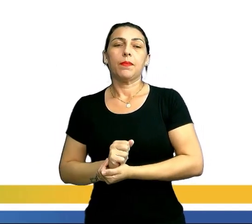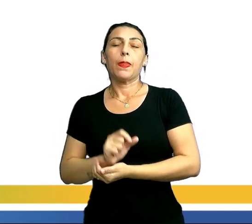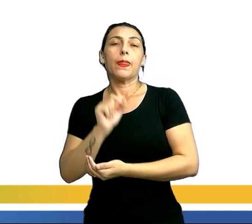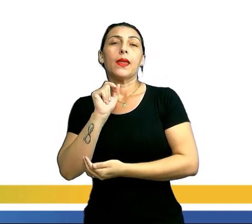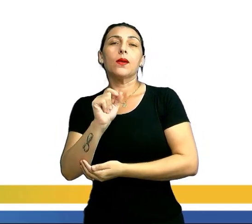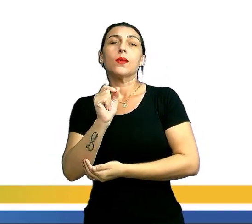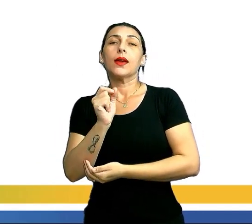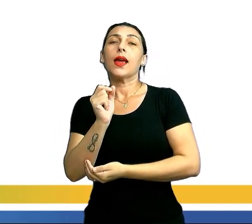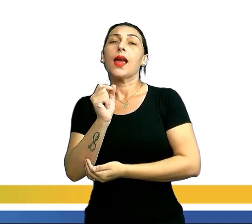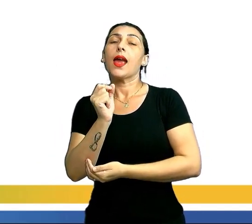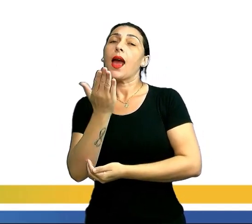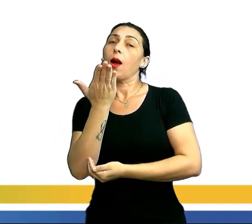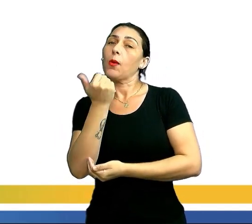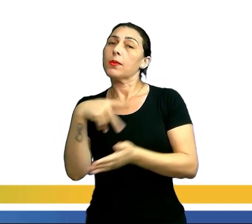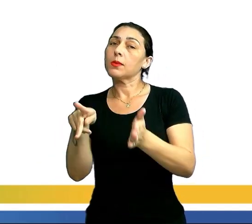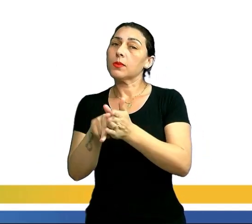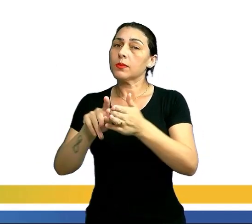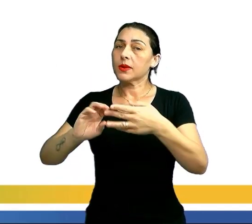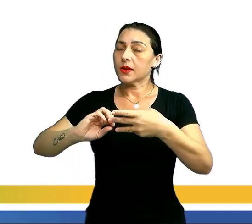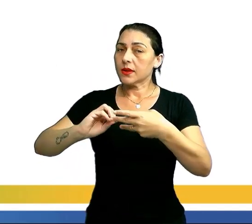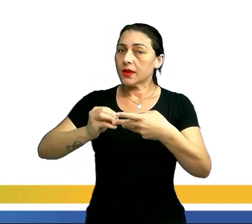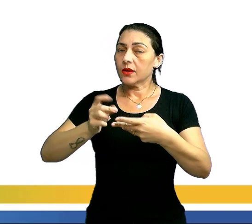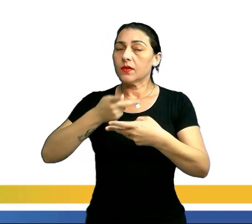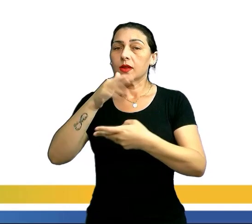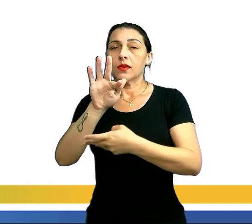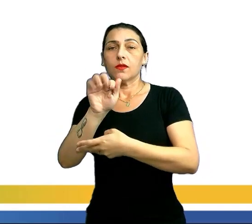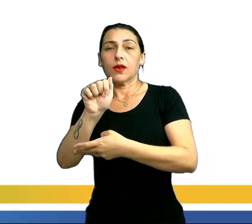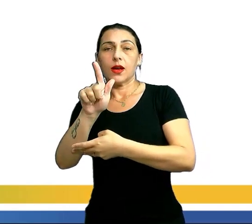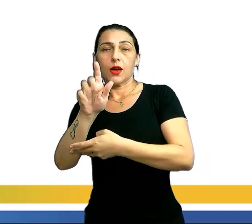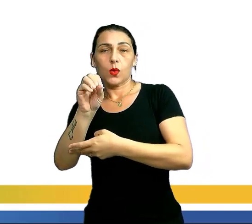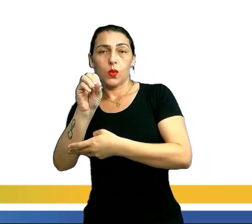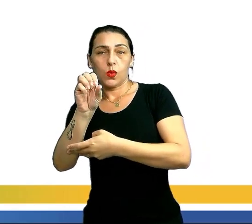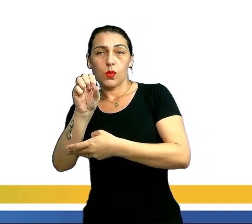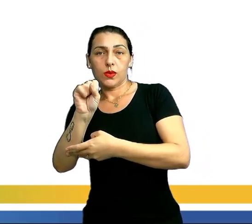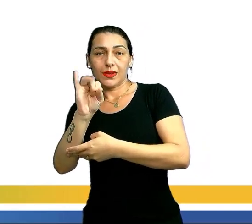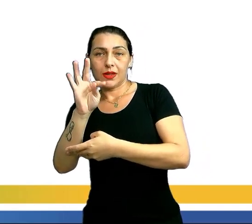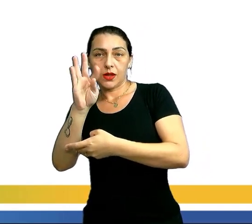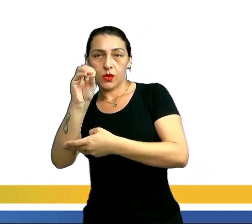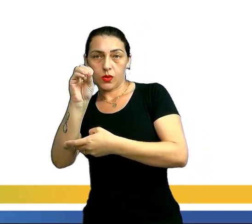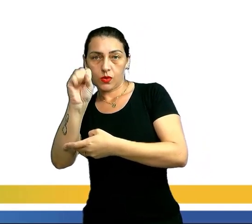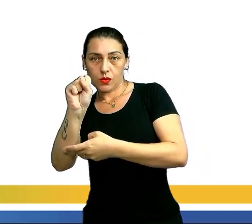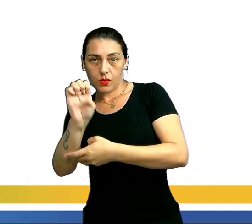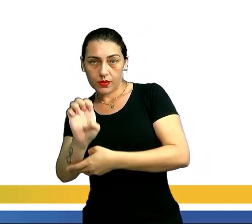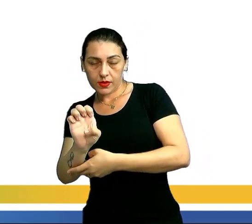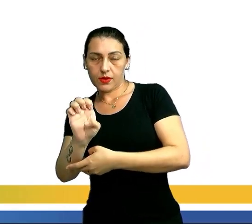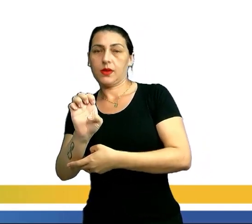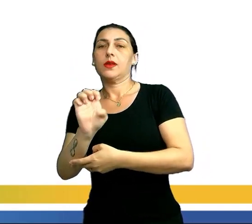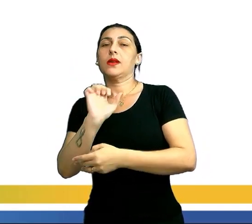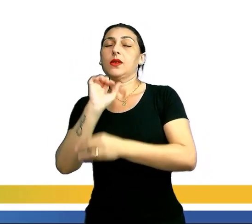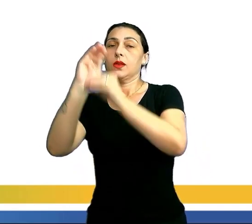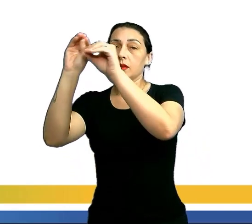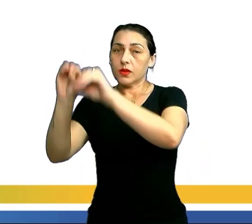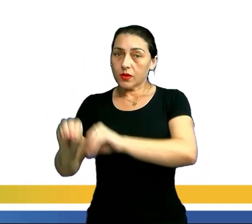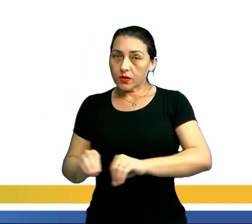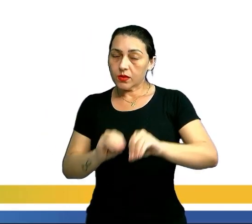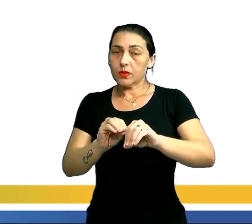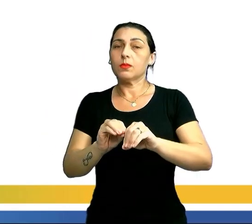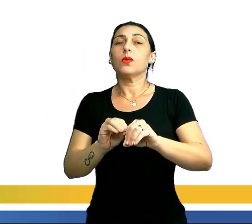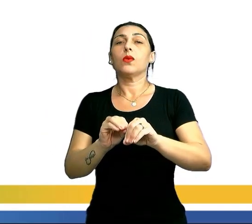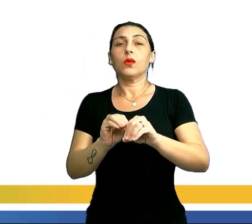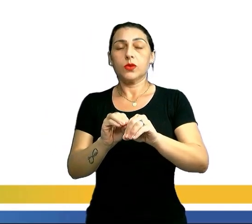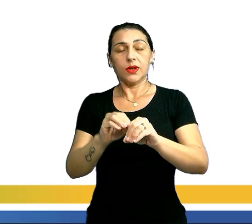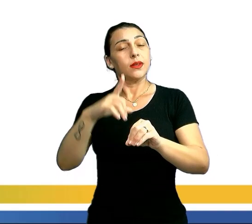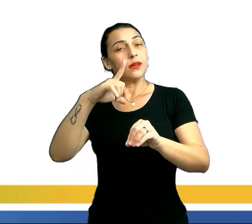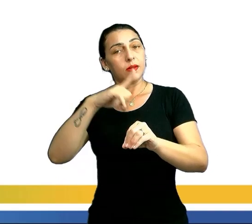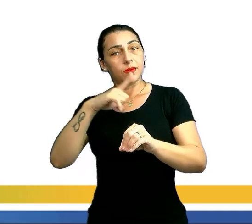passivo. Nós estamos falando de fagocitose, e fagocitose é um processo de transporte em bloco e